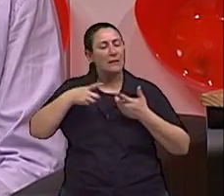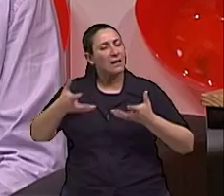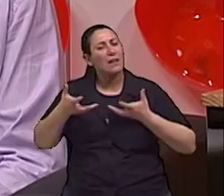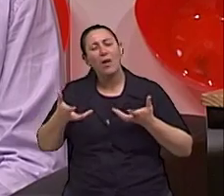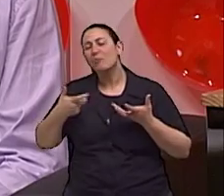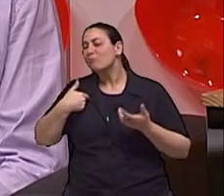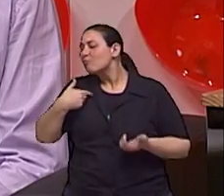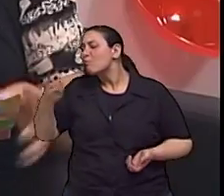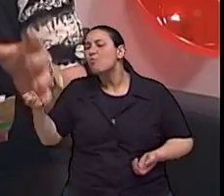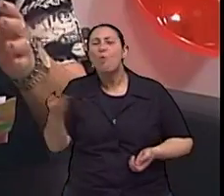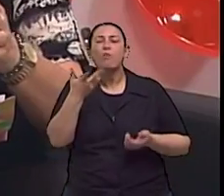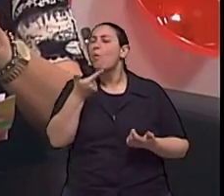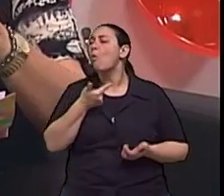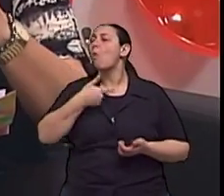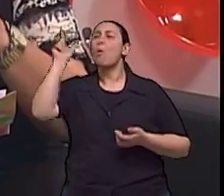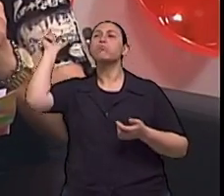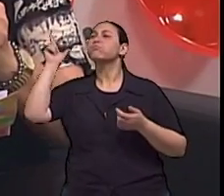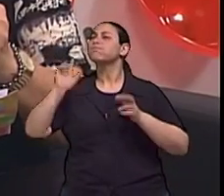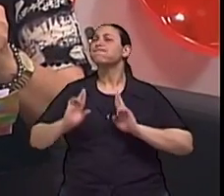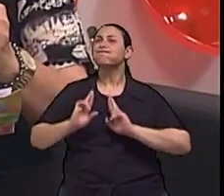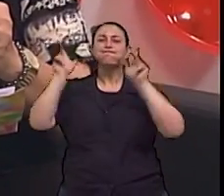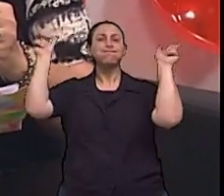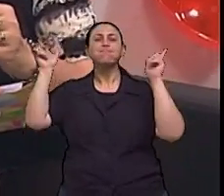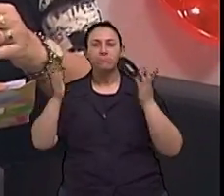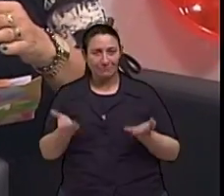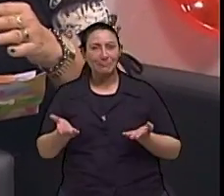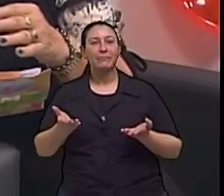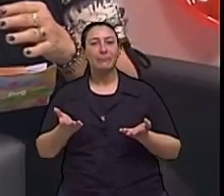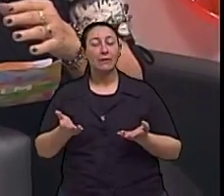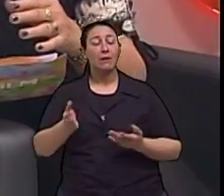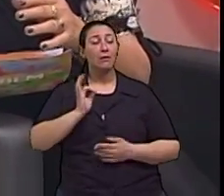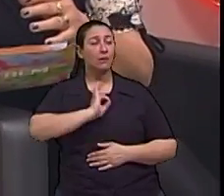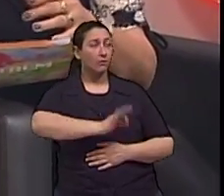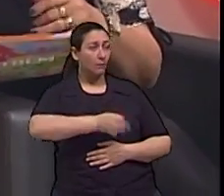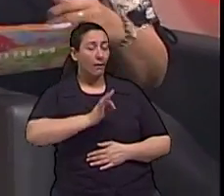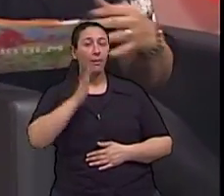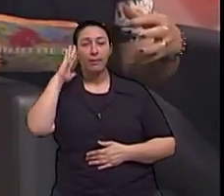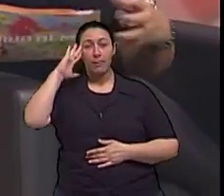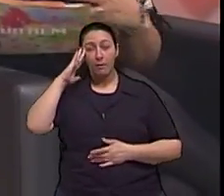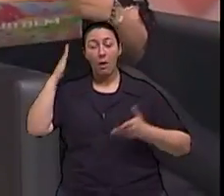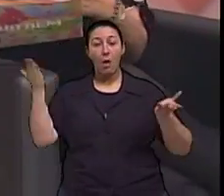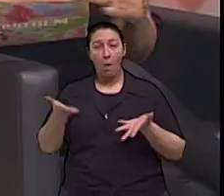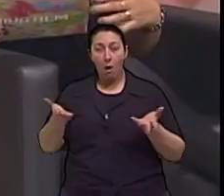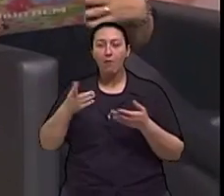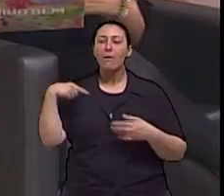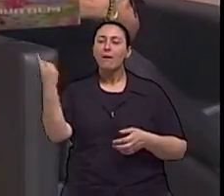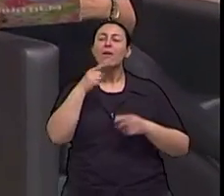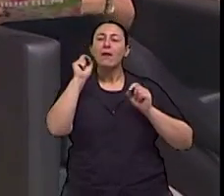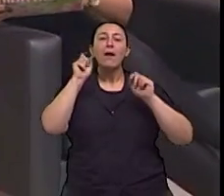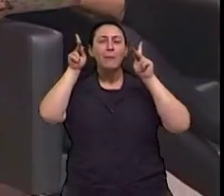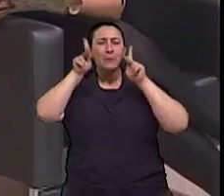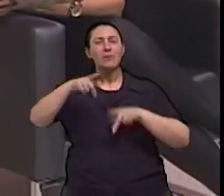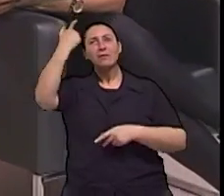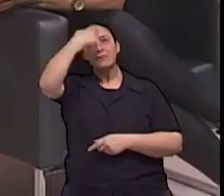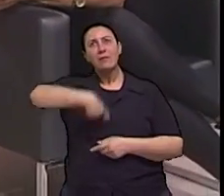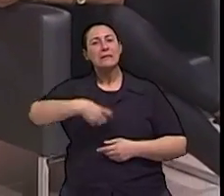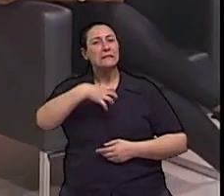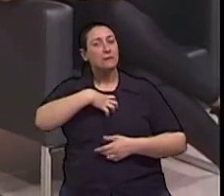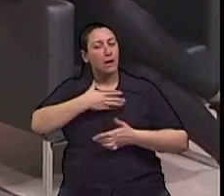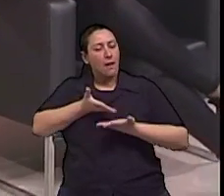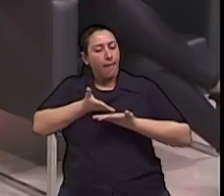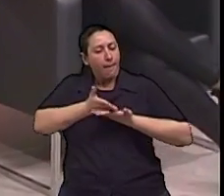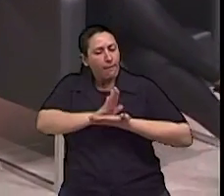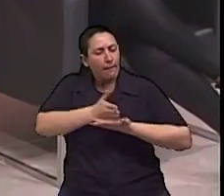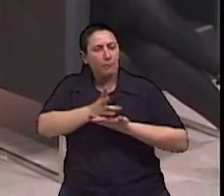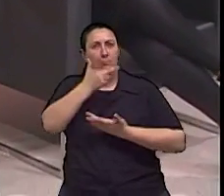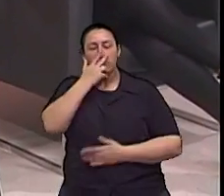sentido. Uhum. Ou seja, o start é dado pelo momento de desassossego que a crise nos dá. Posso